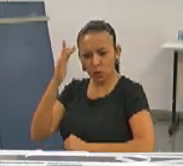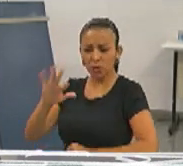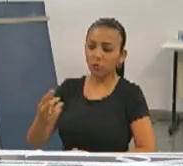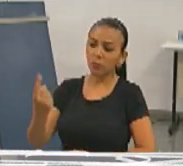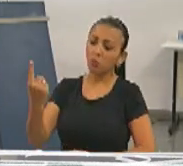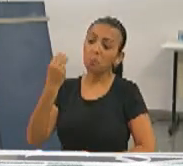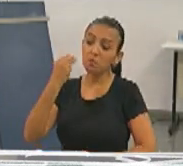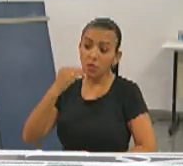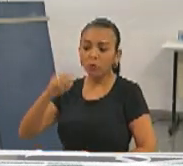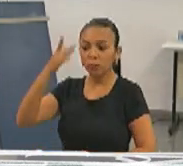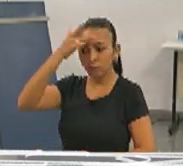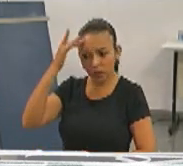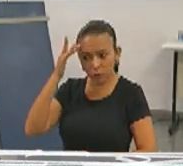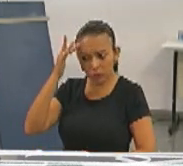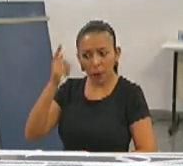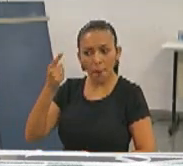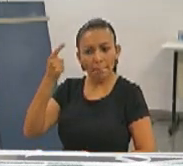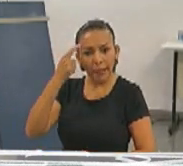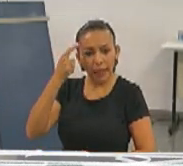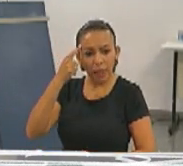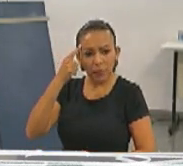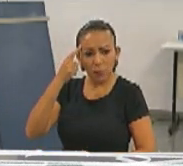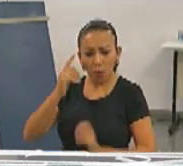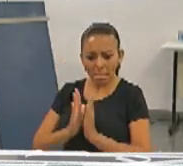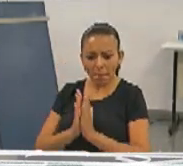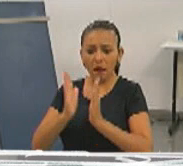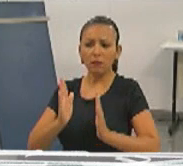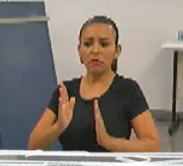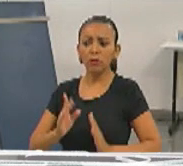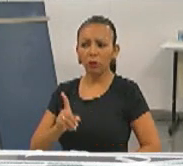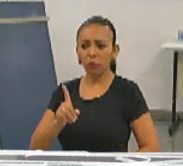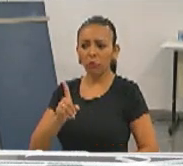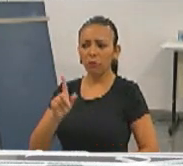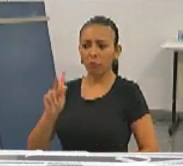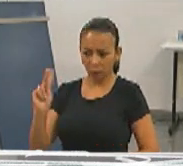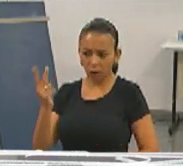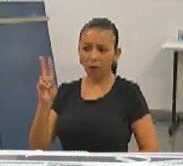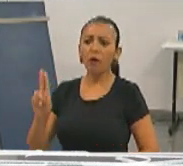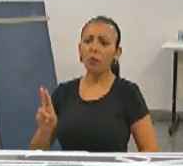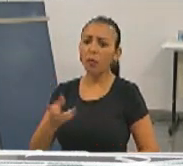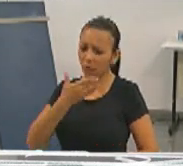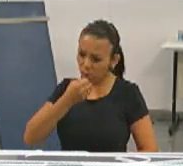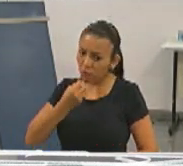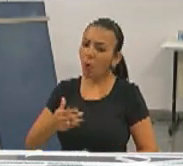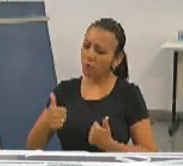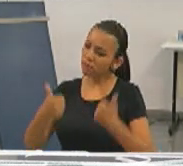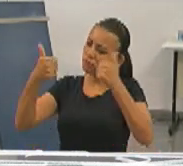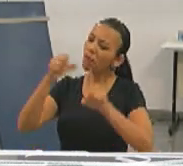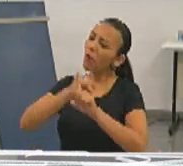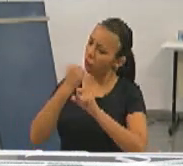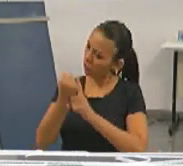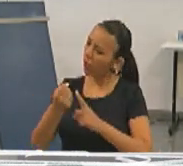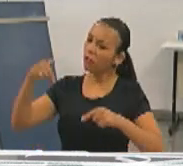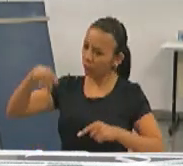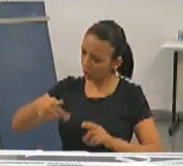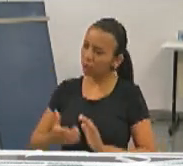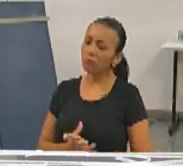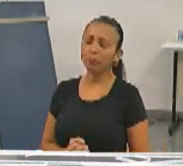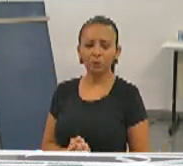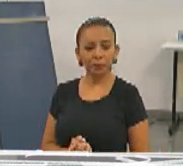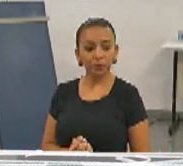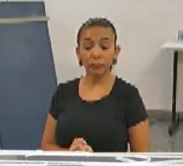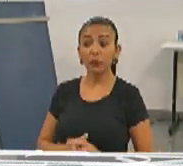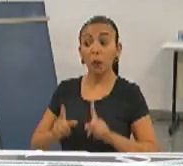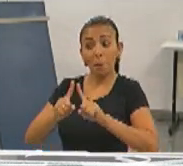pessoas. Olha o impacto que o HU proporciona de forma positiva para a nossa sociedade, né?